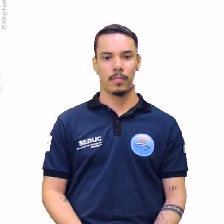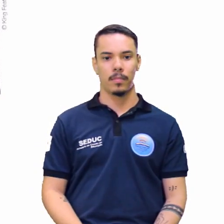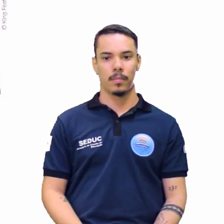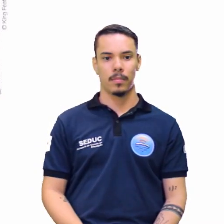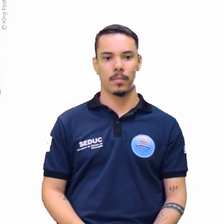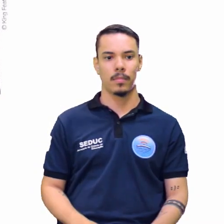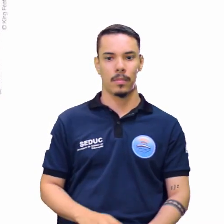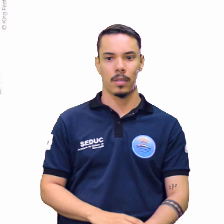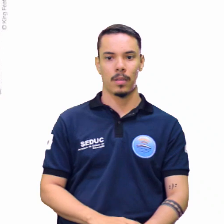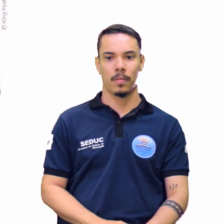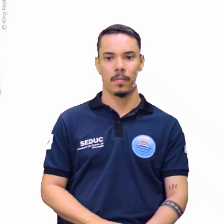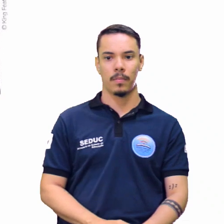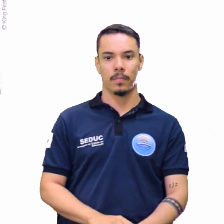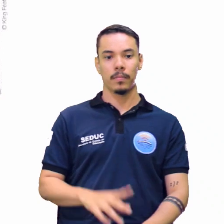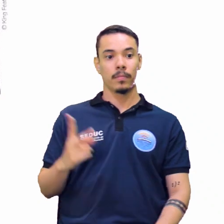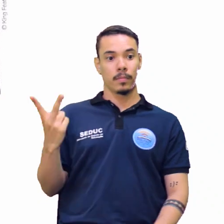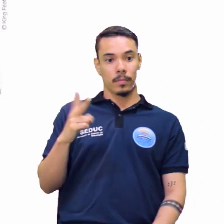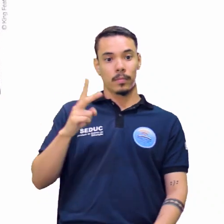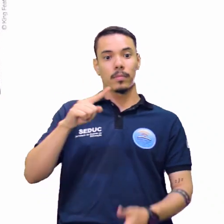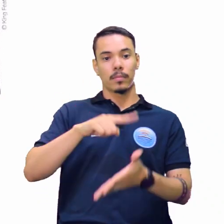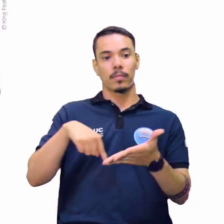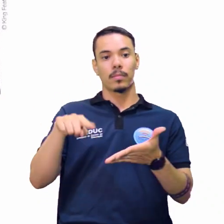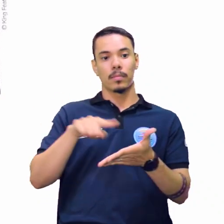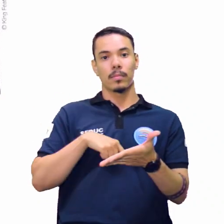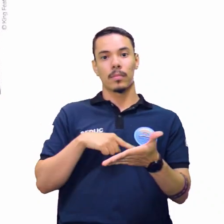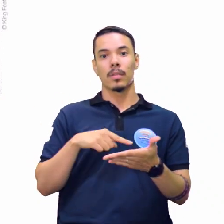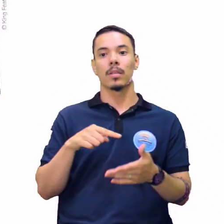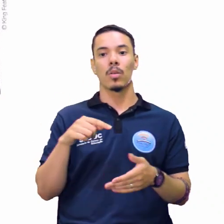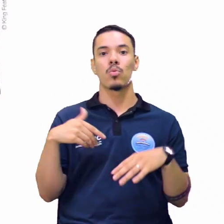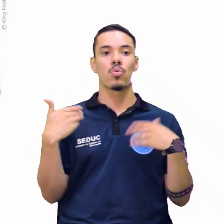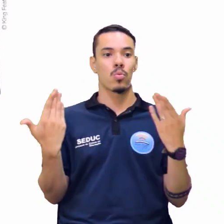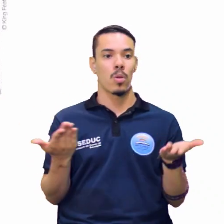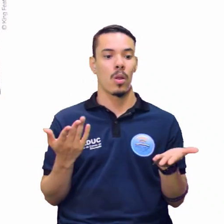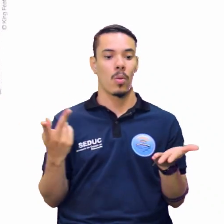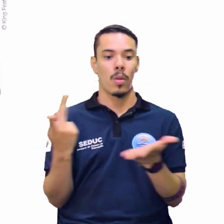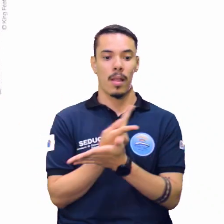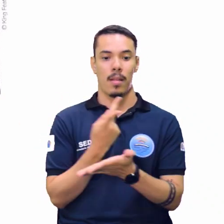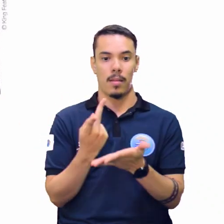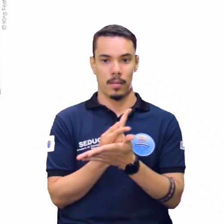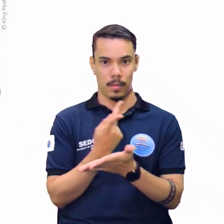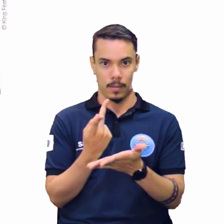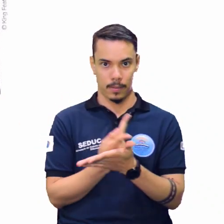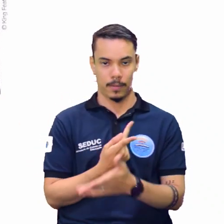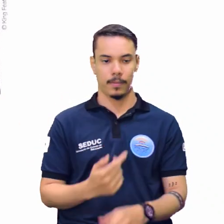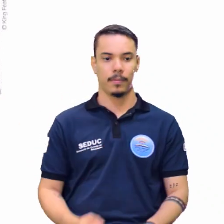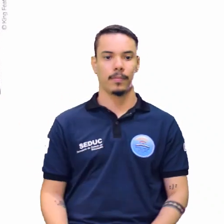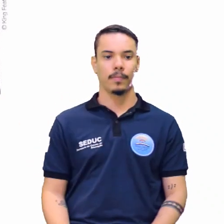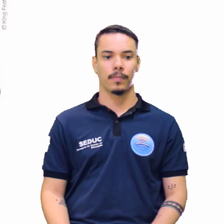e assinale a afirmação incorreta